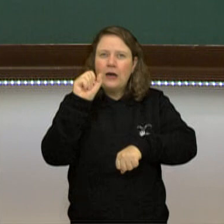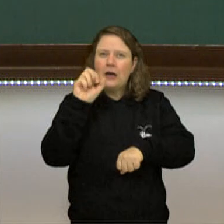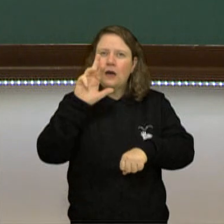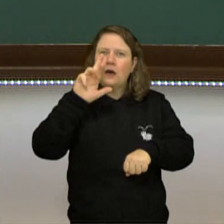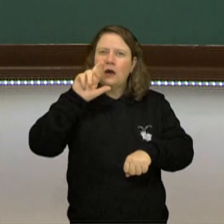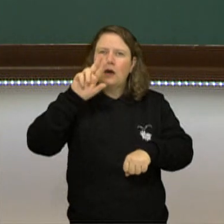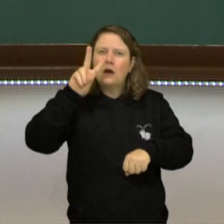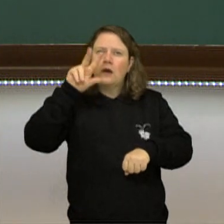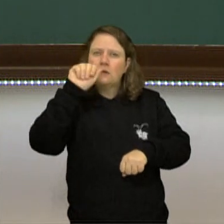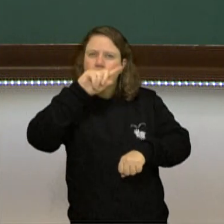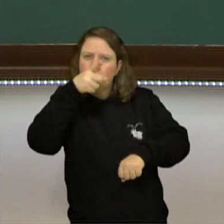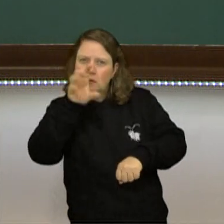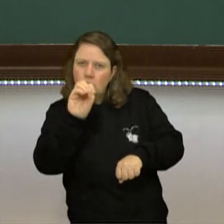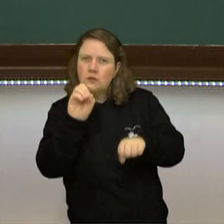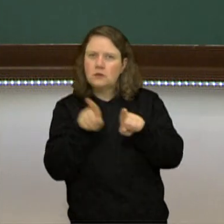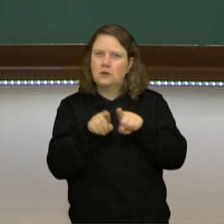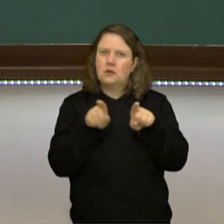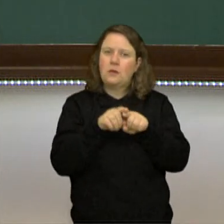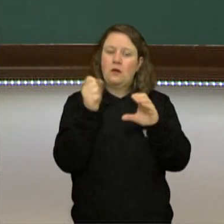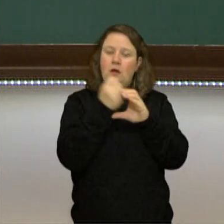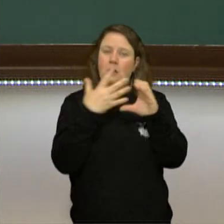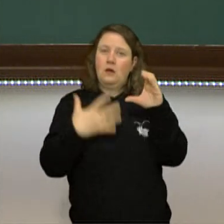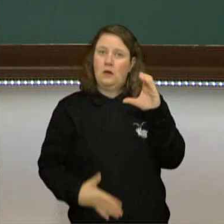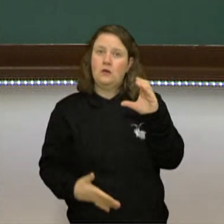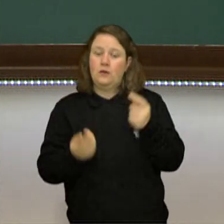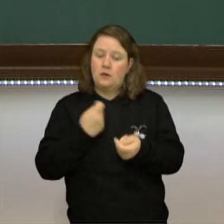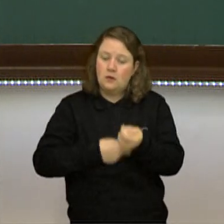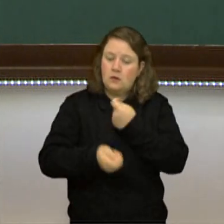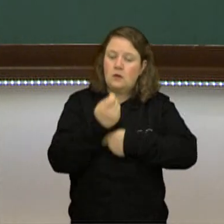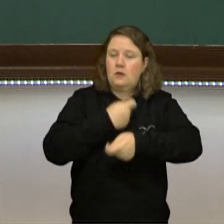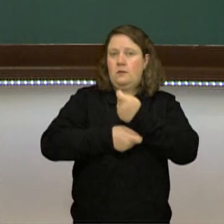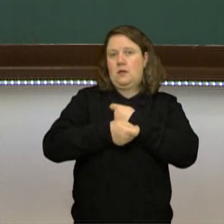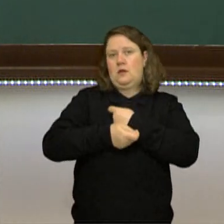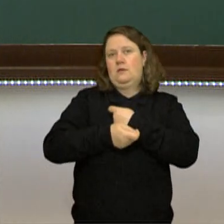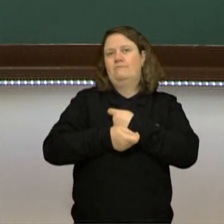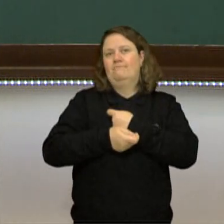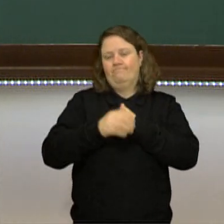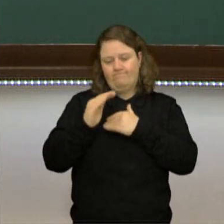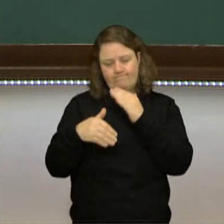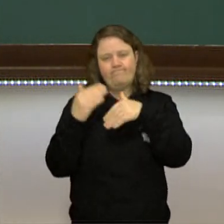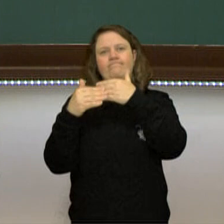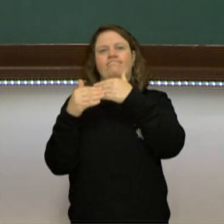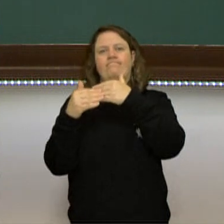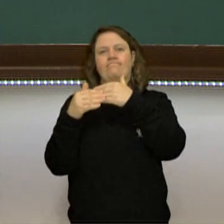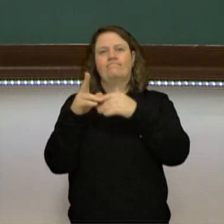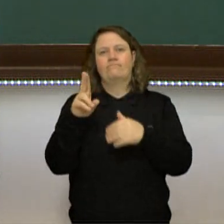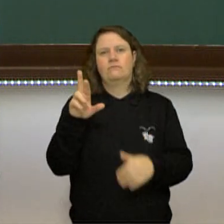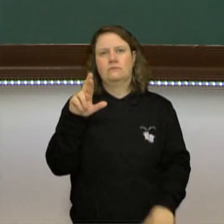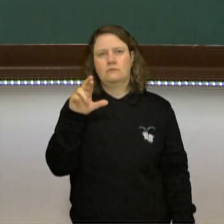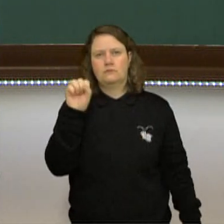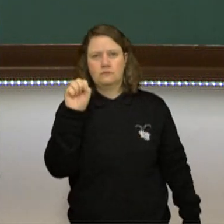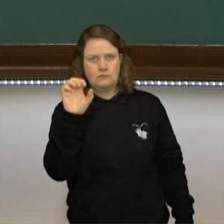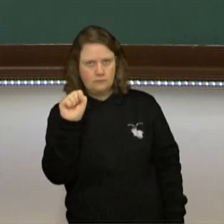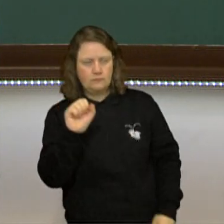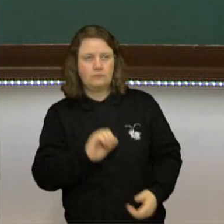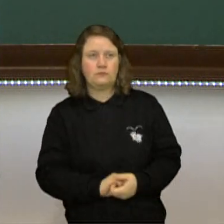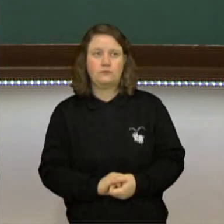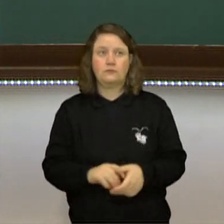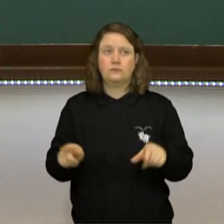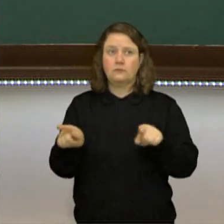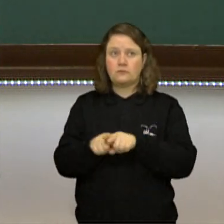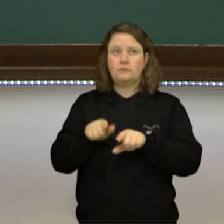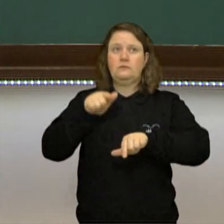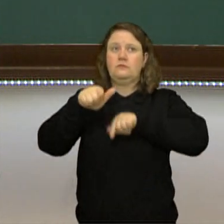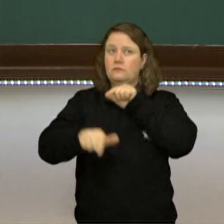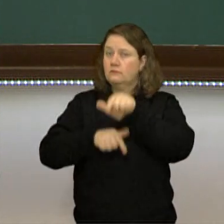caracterizar o desenvolvimento econômico da União Soviética também. E aqui nós temos prisioneiros trabalhando de forma escravos na construção de um canal